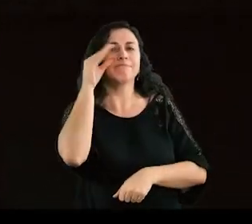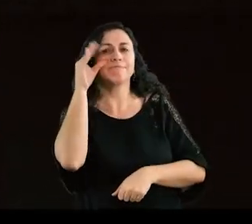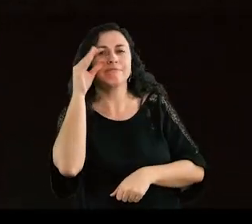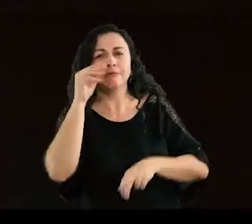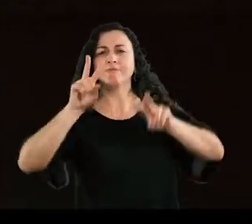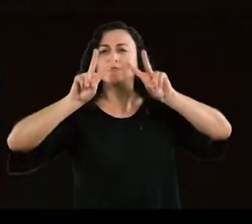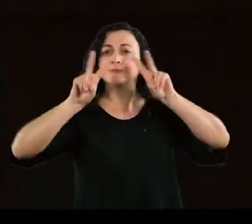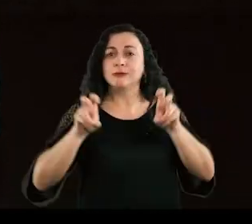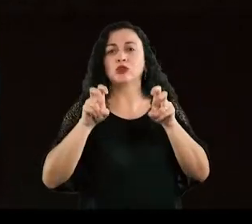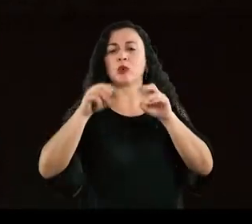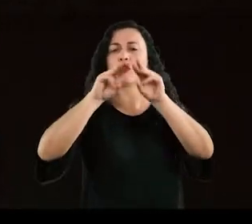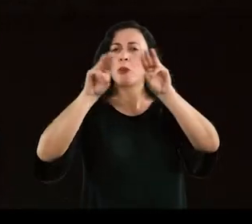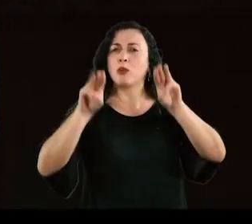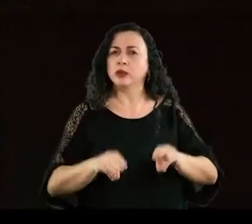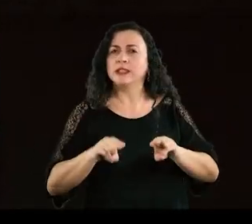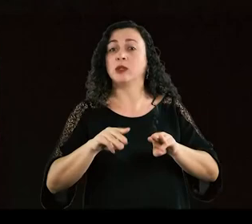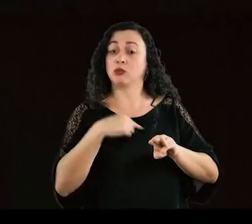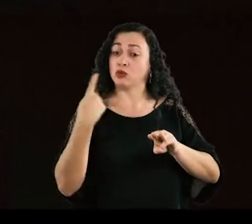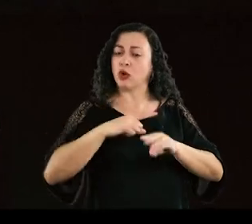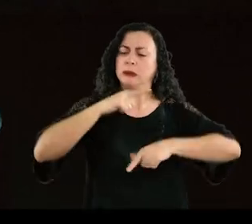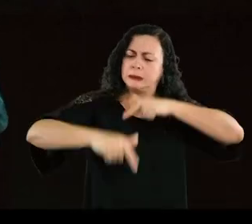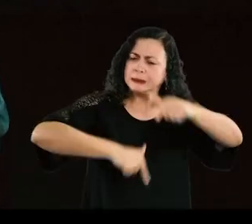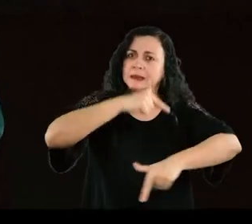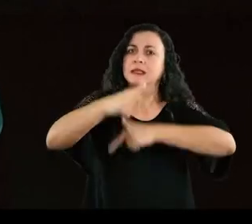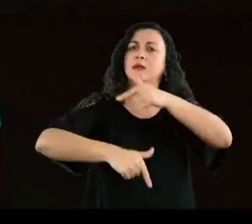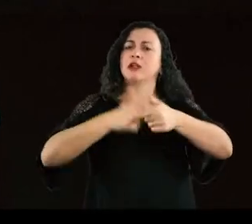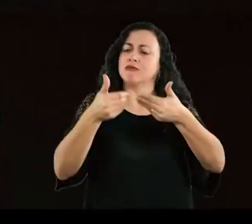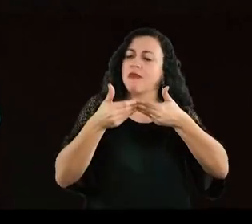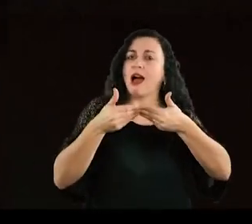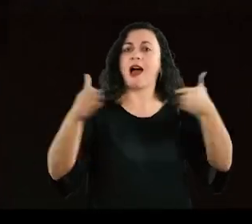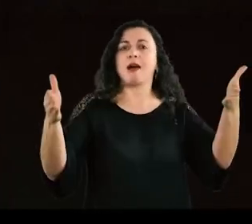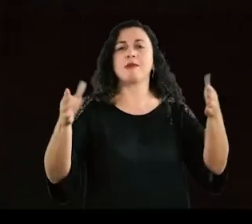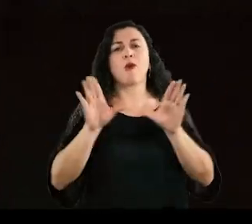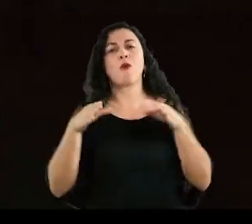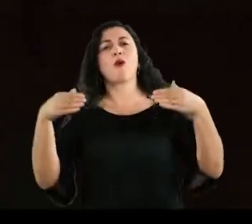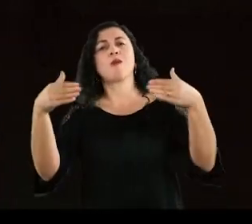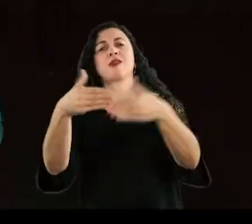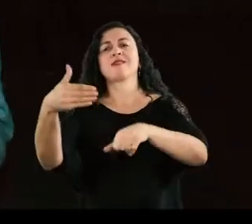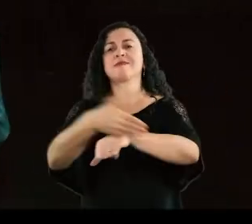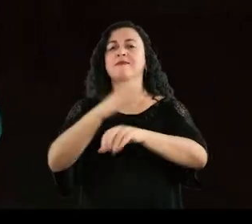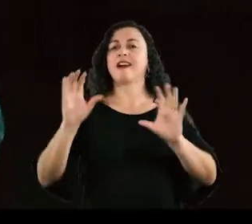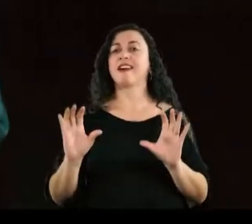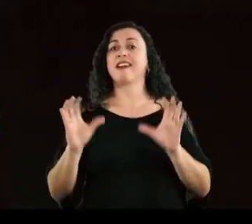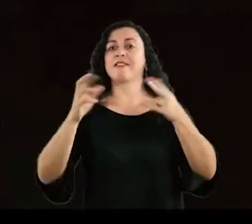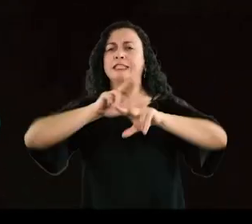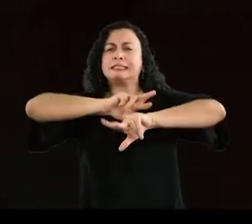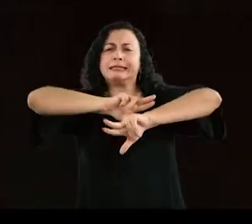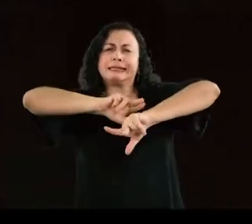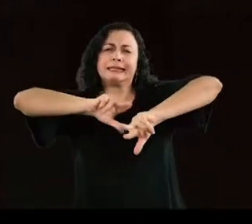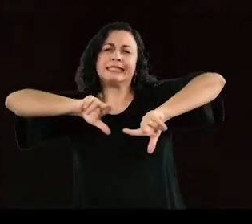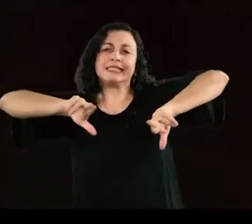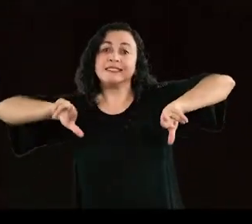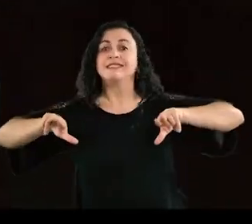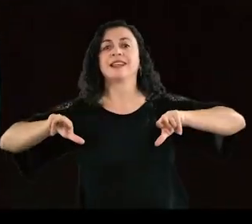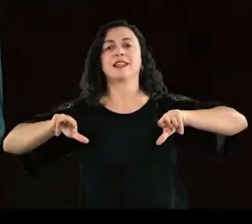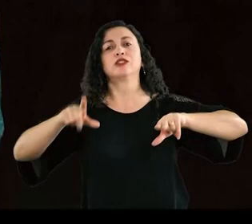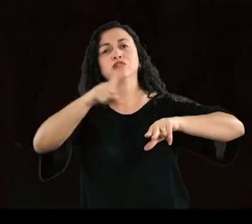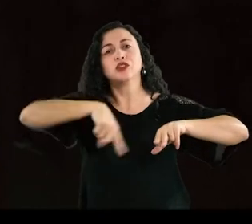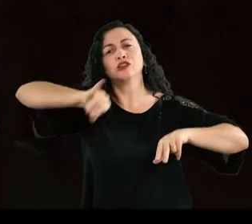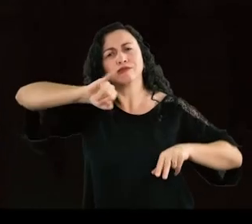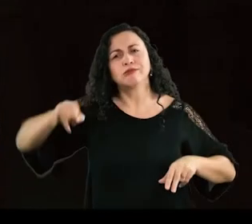porque realmente o museu está fazendo esse esforço grande de abrir para a comunidade com eventos, vários tipos diferentes de eventos.